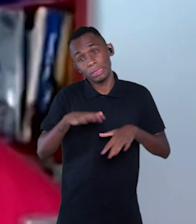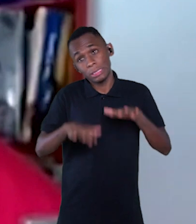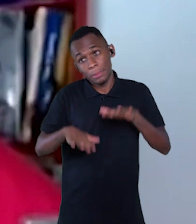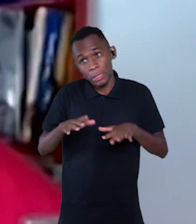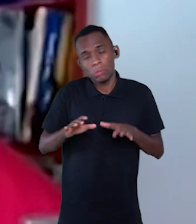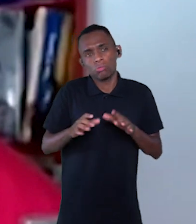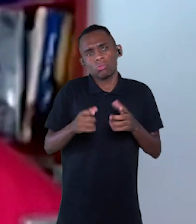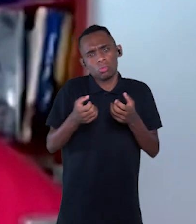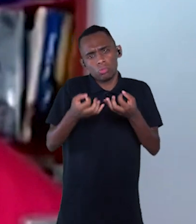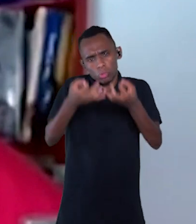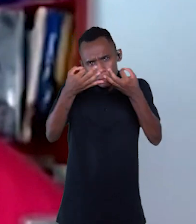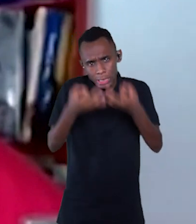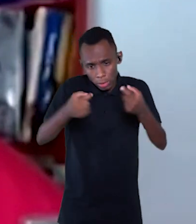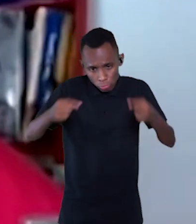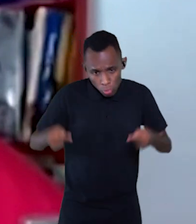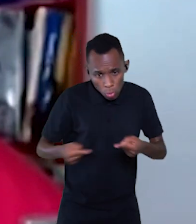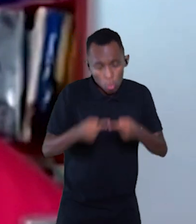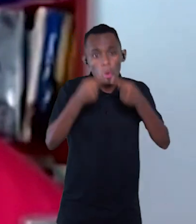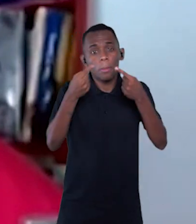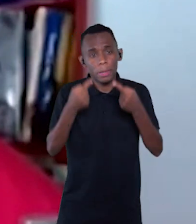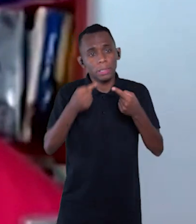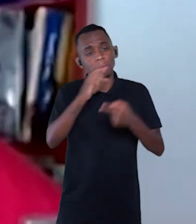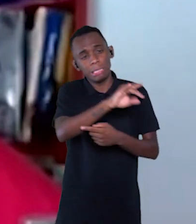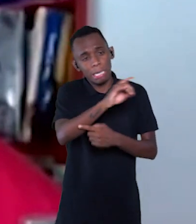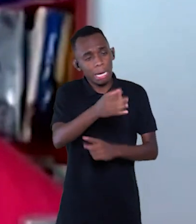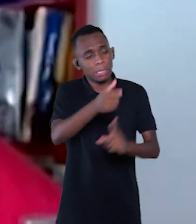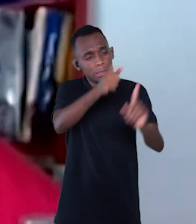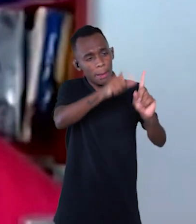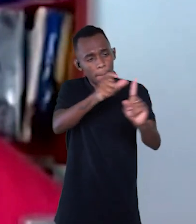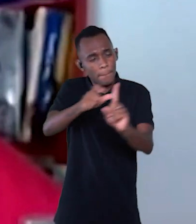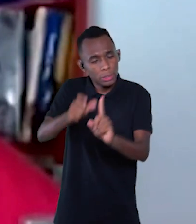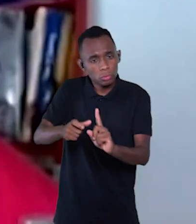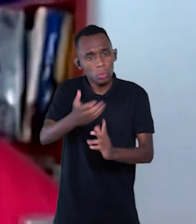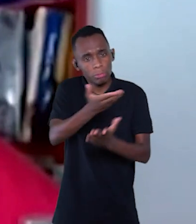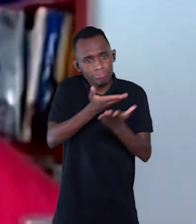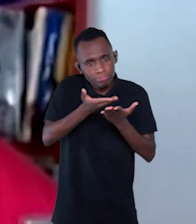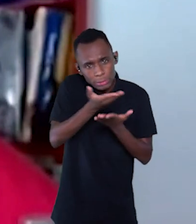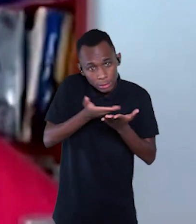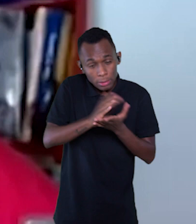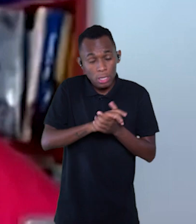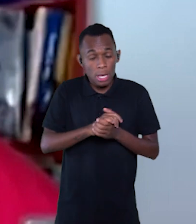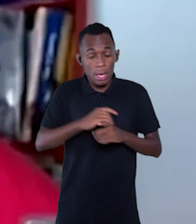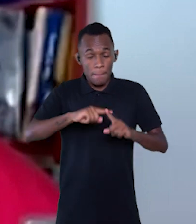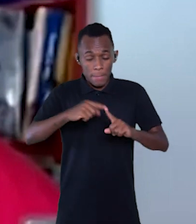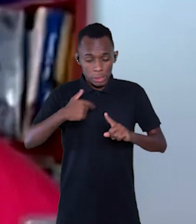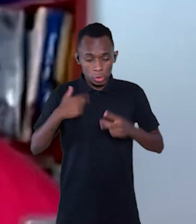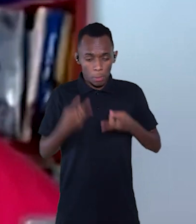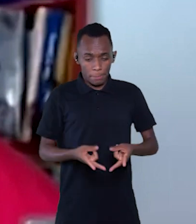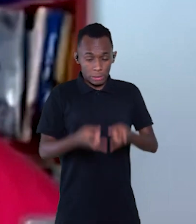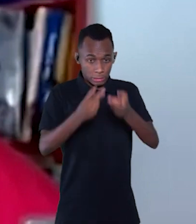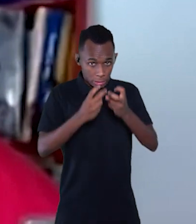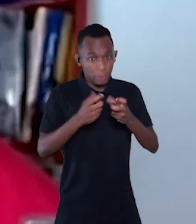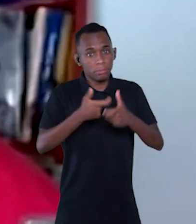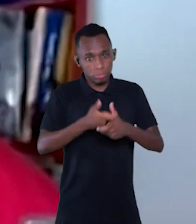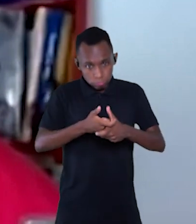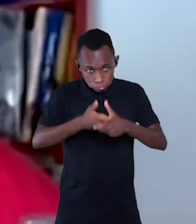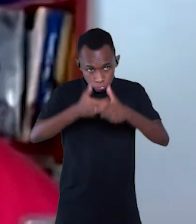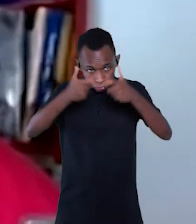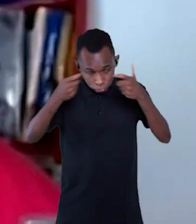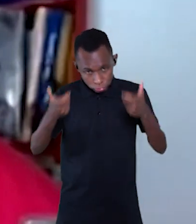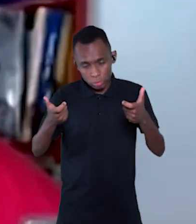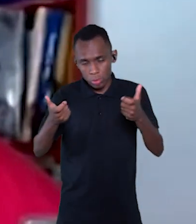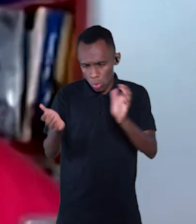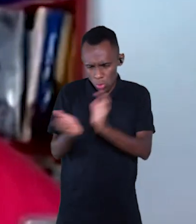talvez adequado ali para cada situação. Mas o que eu percebo muitas vezes, especialmente em